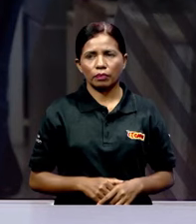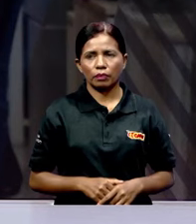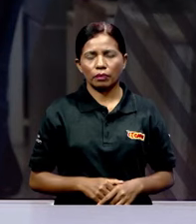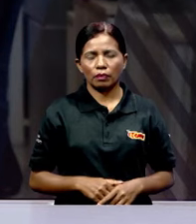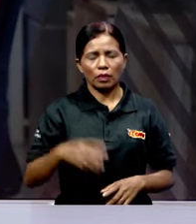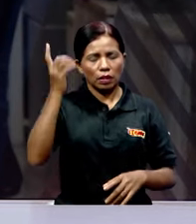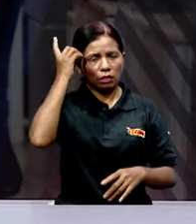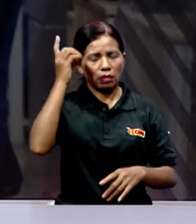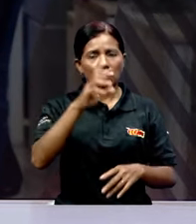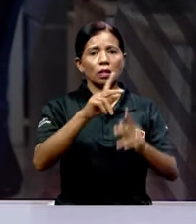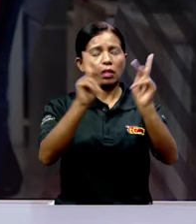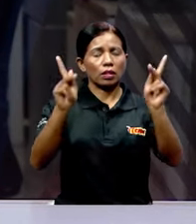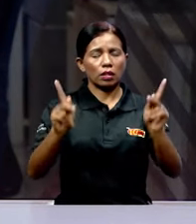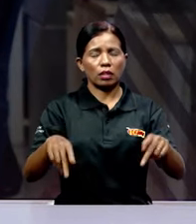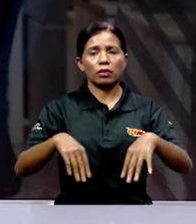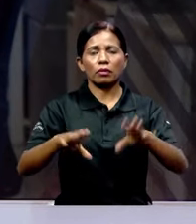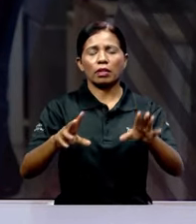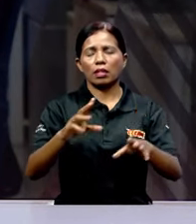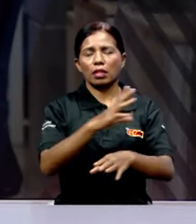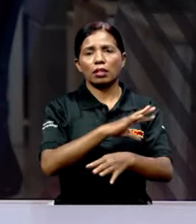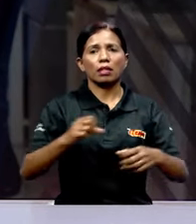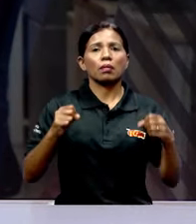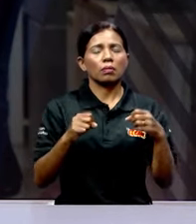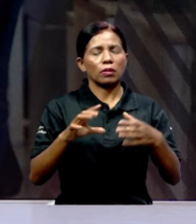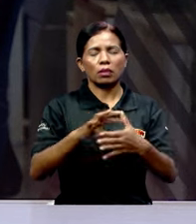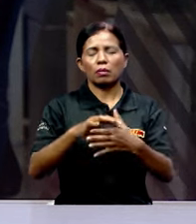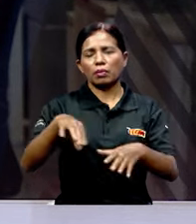Desconfia los da W4 fanan manu nebeliona prazo.